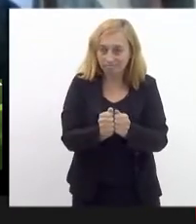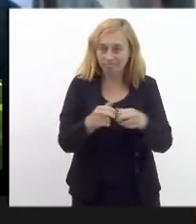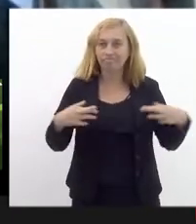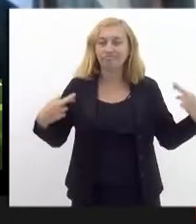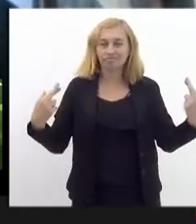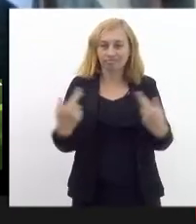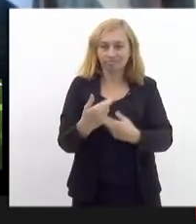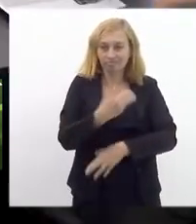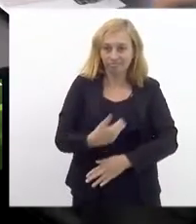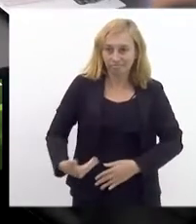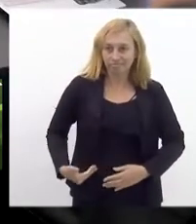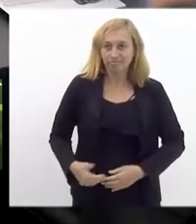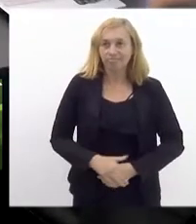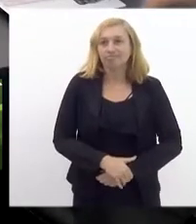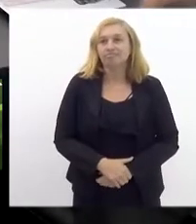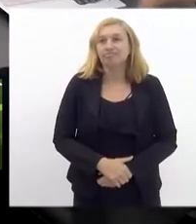audiência.